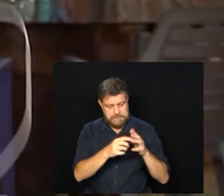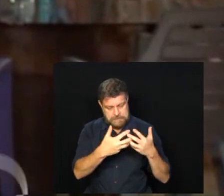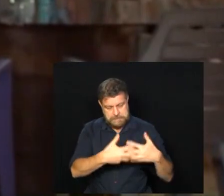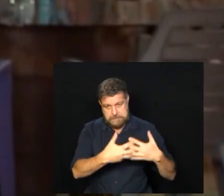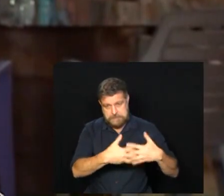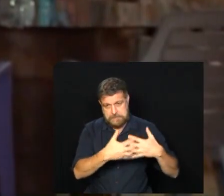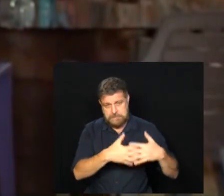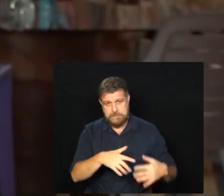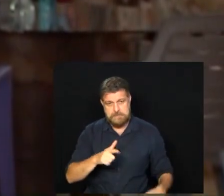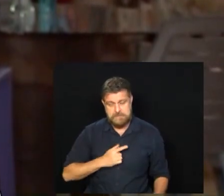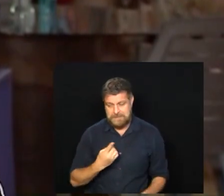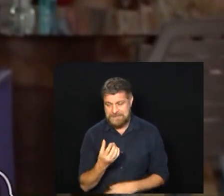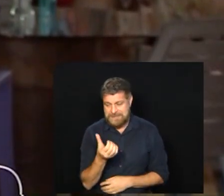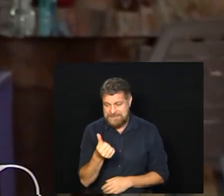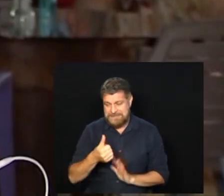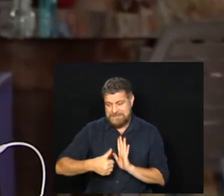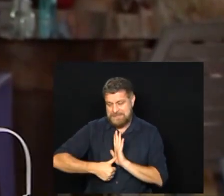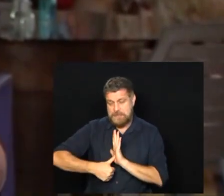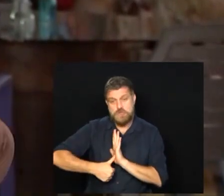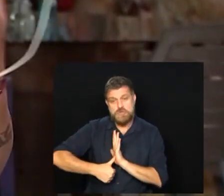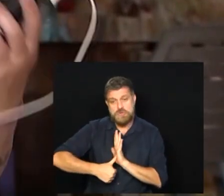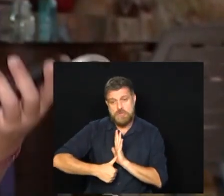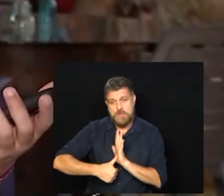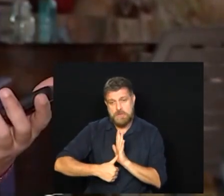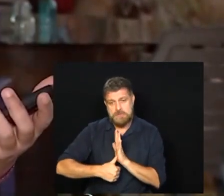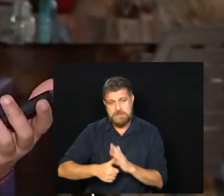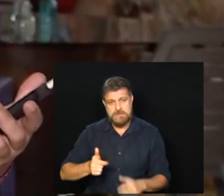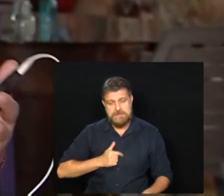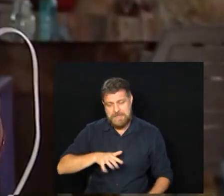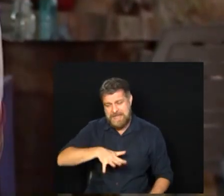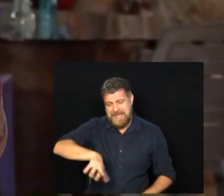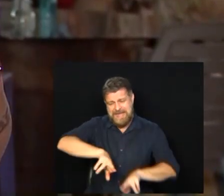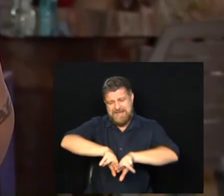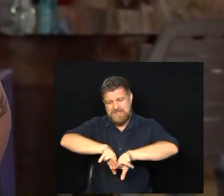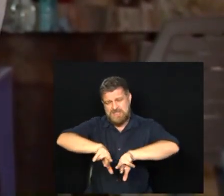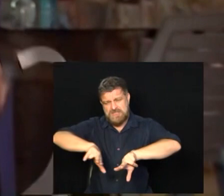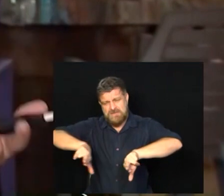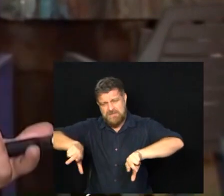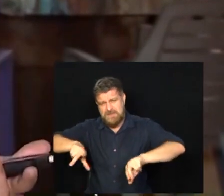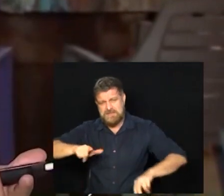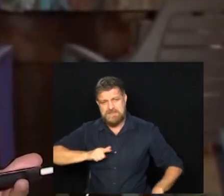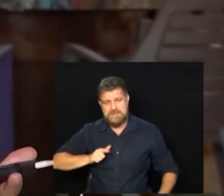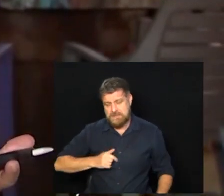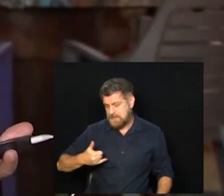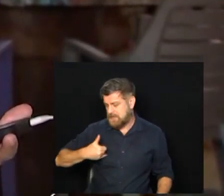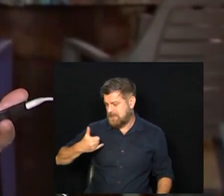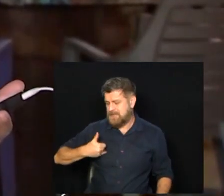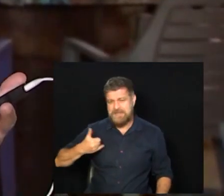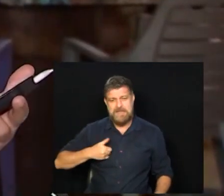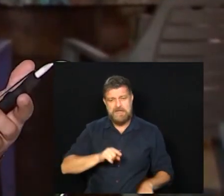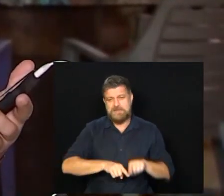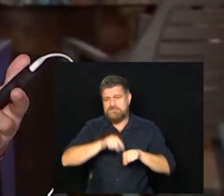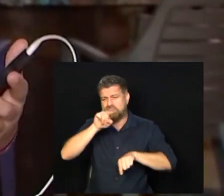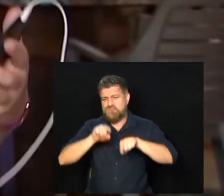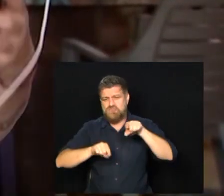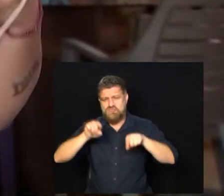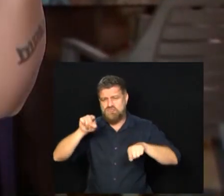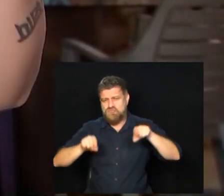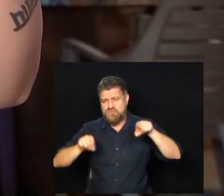em 16 sócios, das mais diversas áreas do conhecimento, das mais diversas idades.